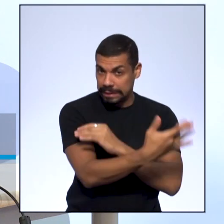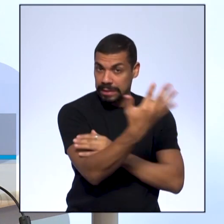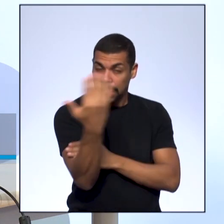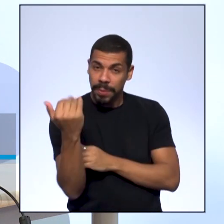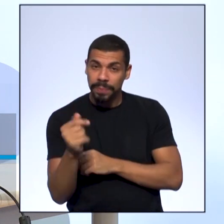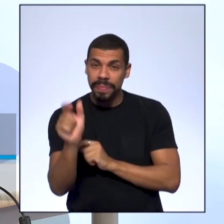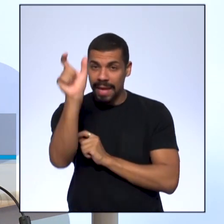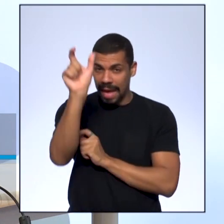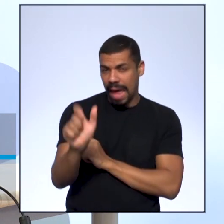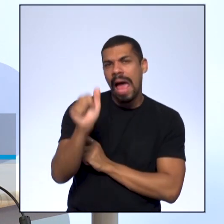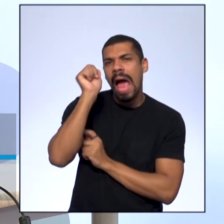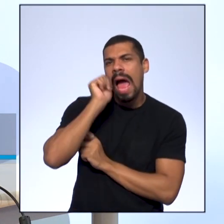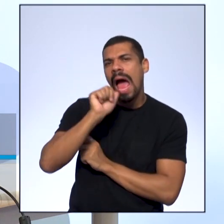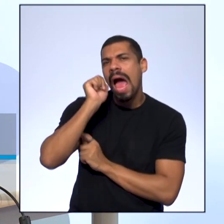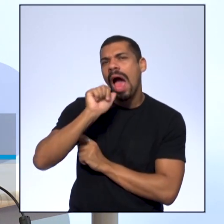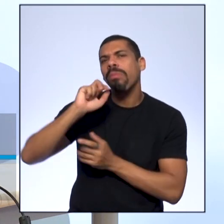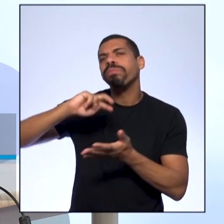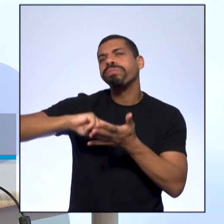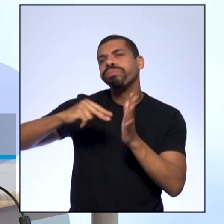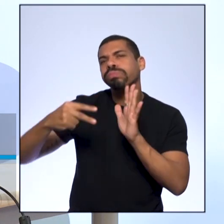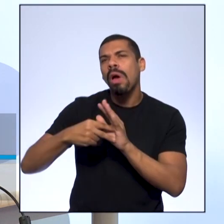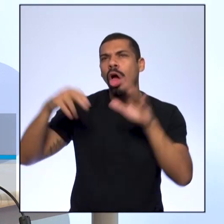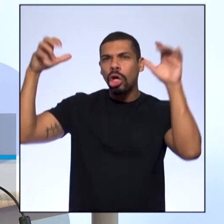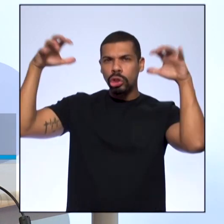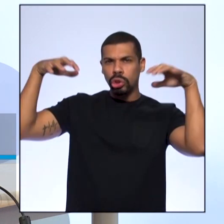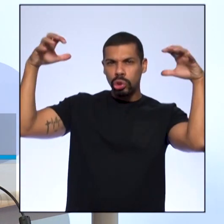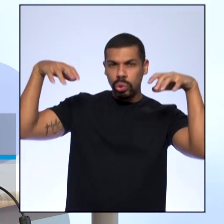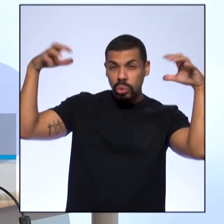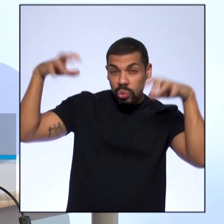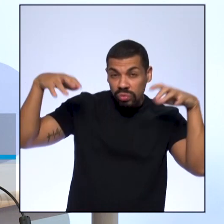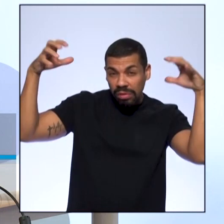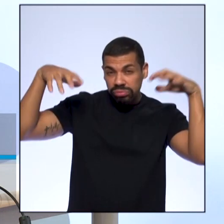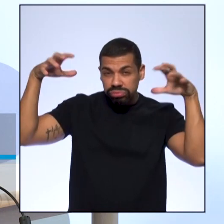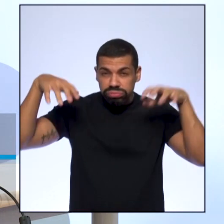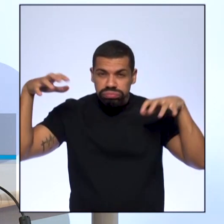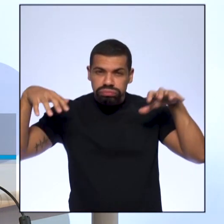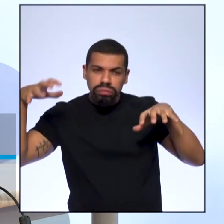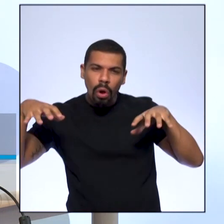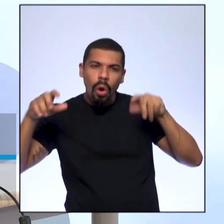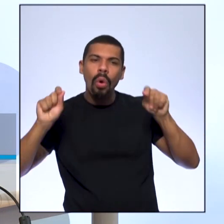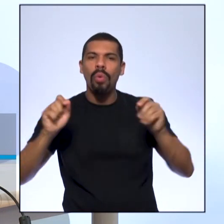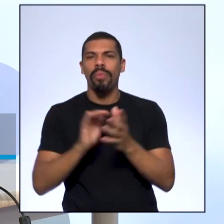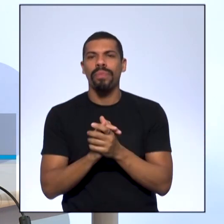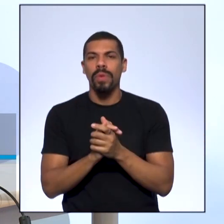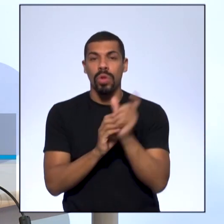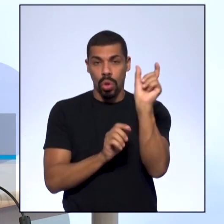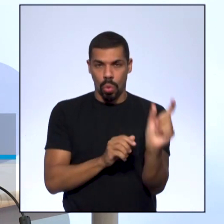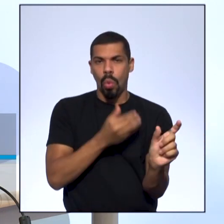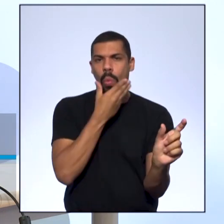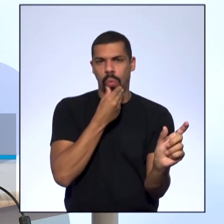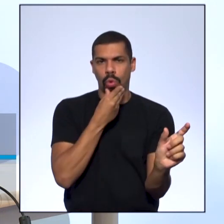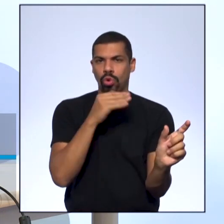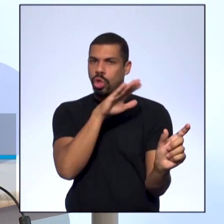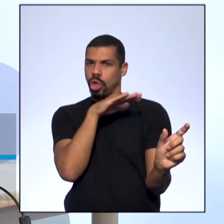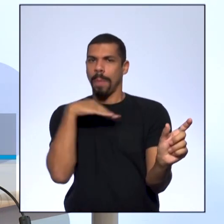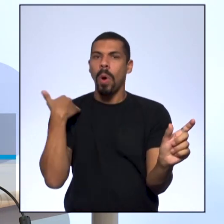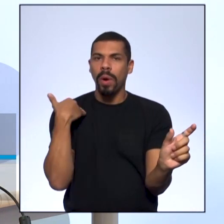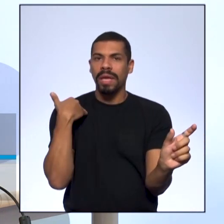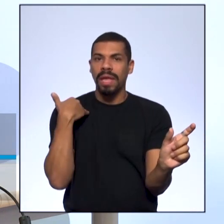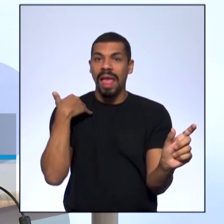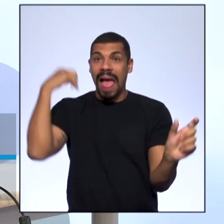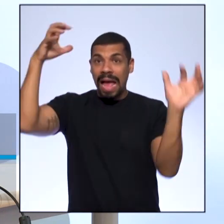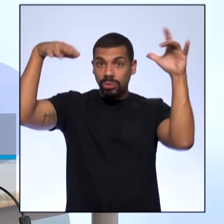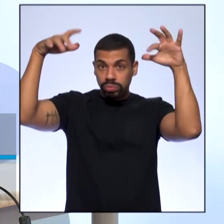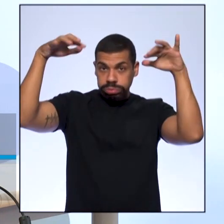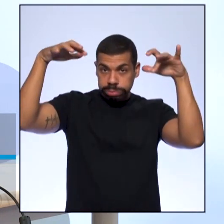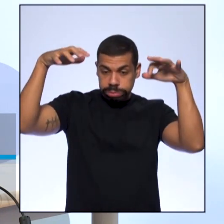né? Aquele período pós-colheita, Osíris morreu. Começa a chuva, é porque Ísis está chorando,